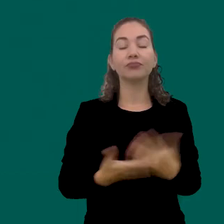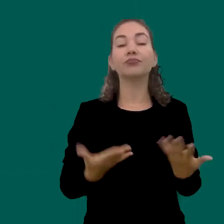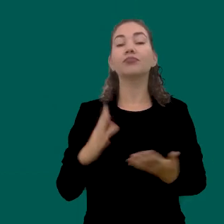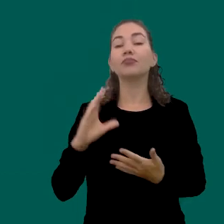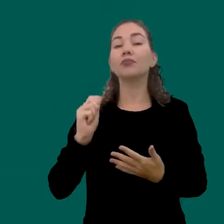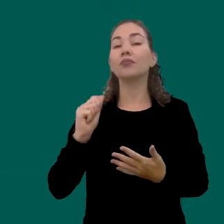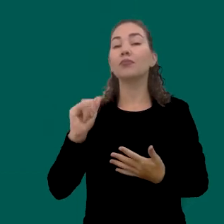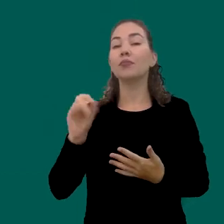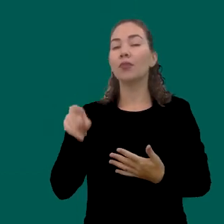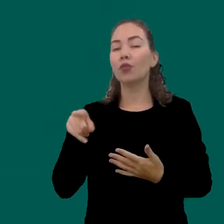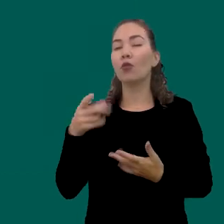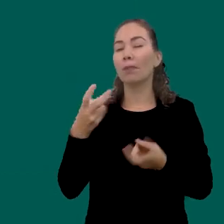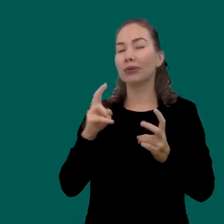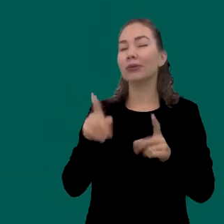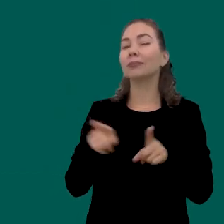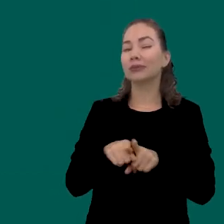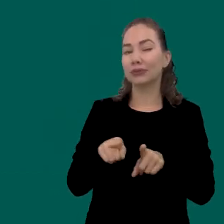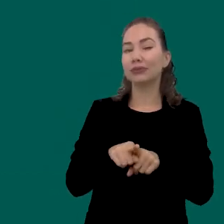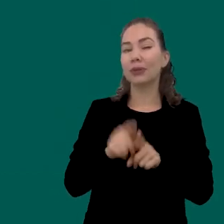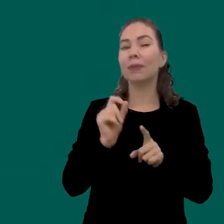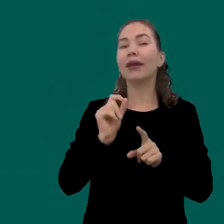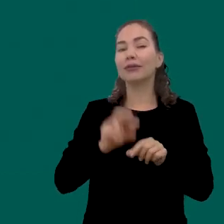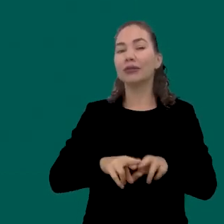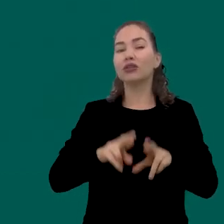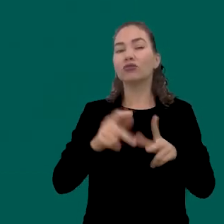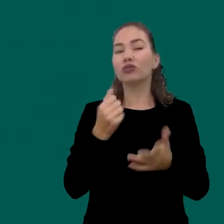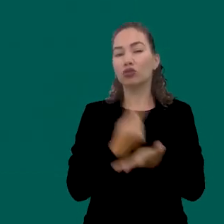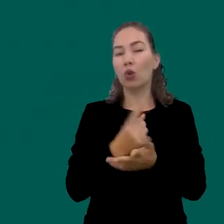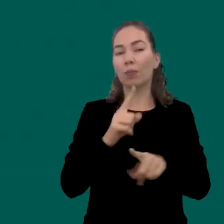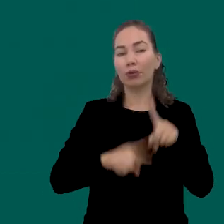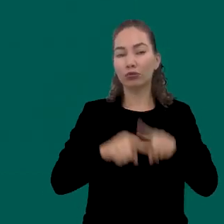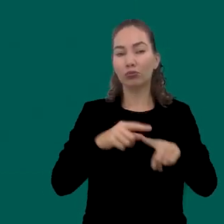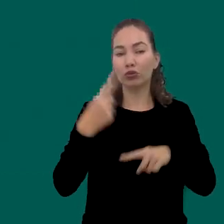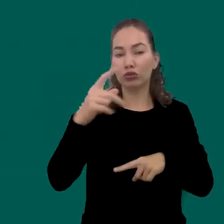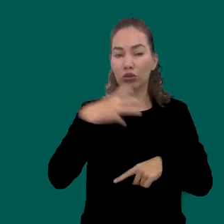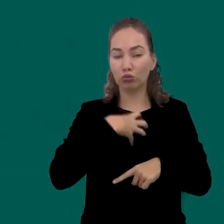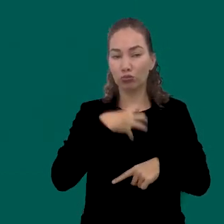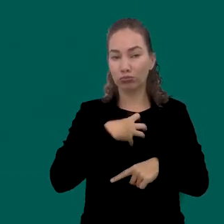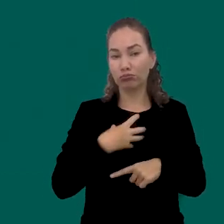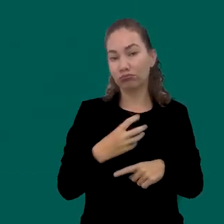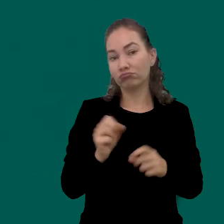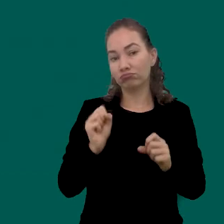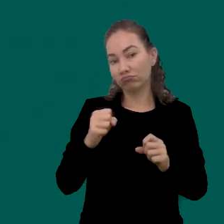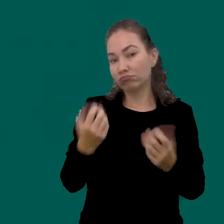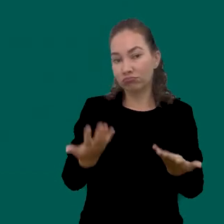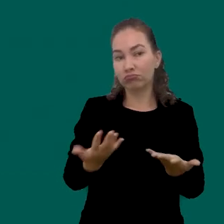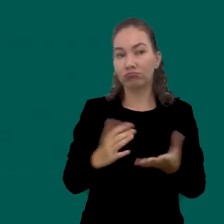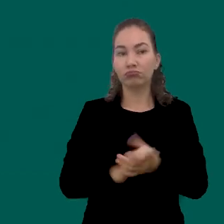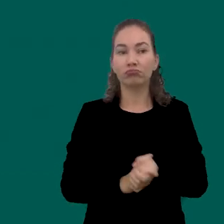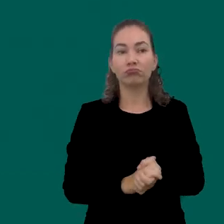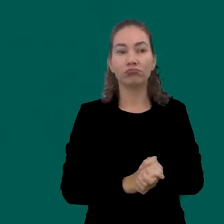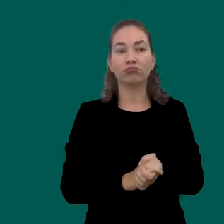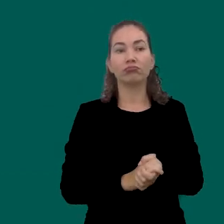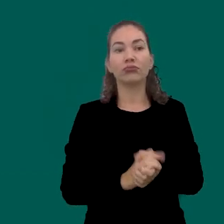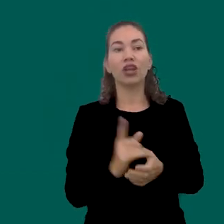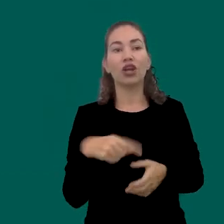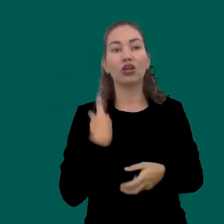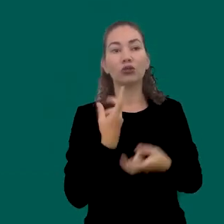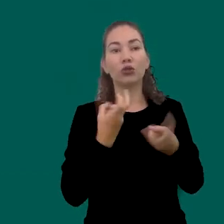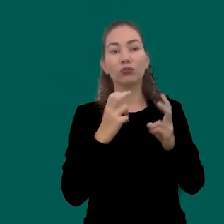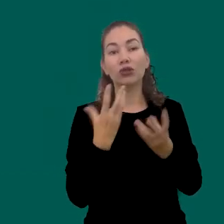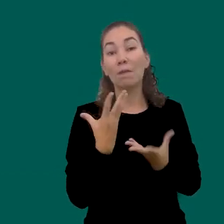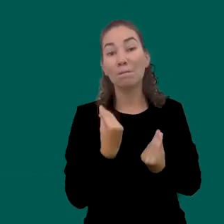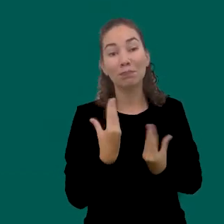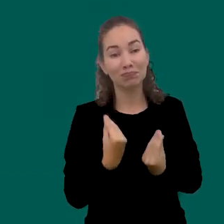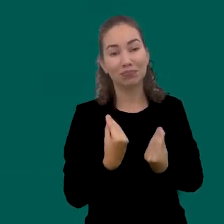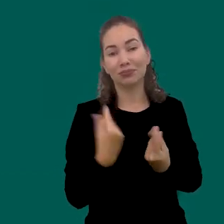Cássio, tu enxerga isso também, assim, de diferença de compra de produtos, no teu caso específico? É que nós aqui a gente enxerga muito isso,